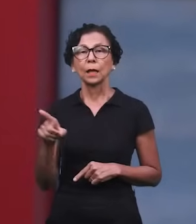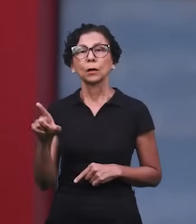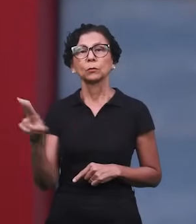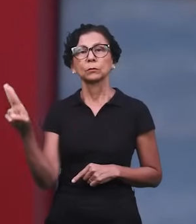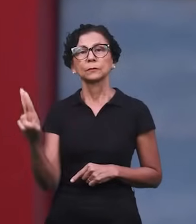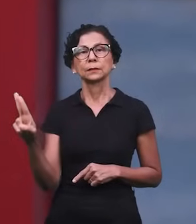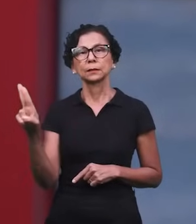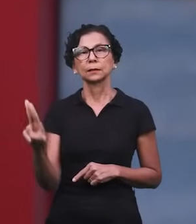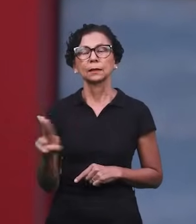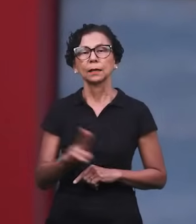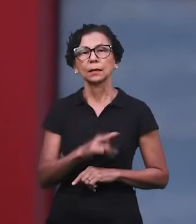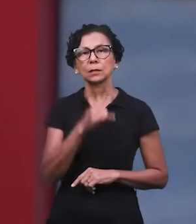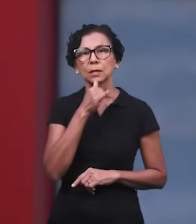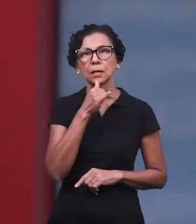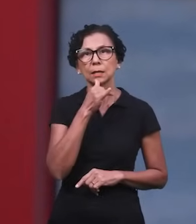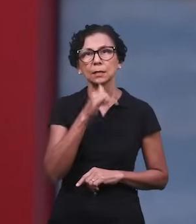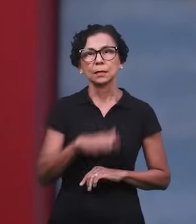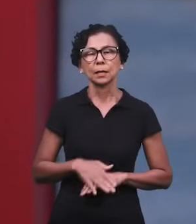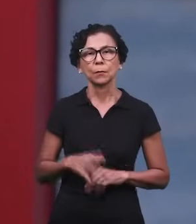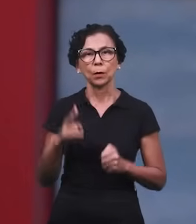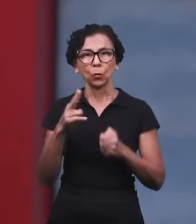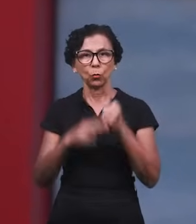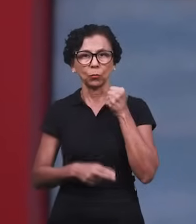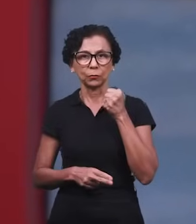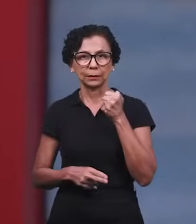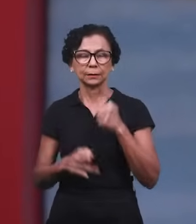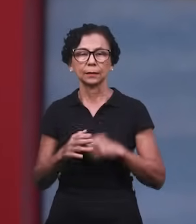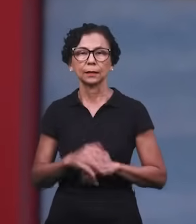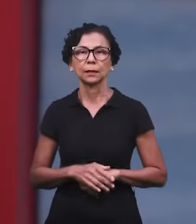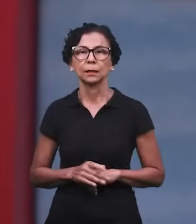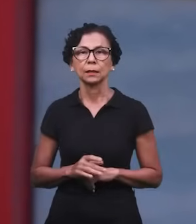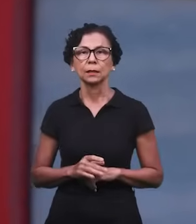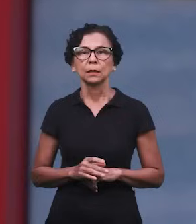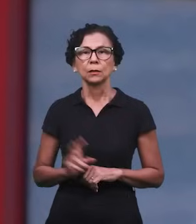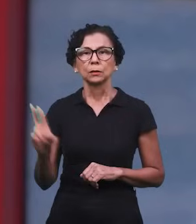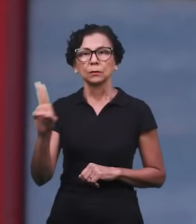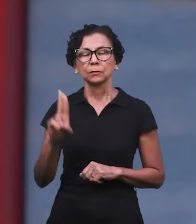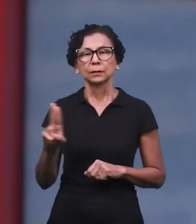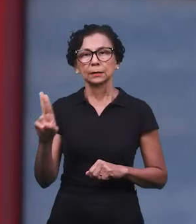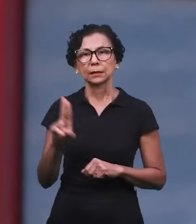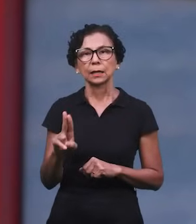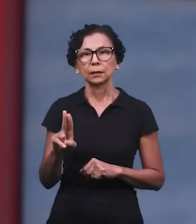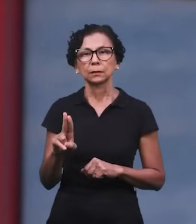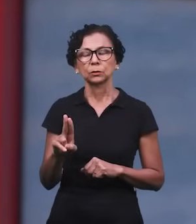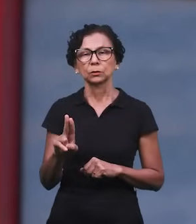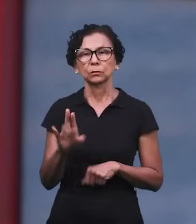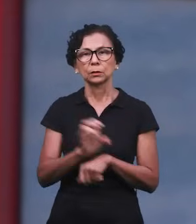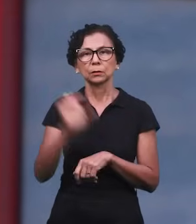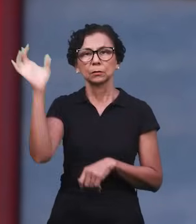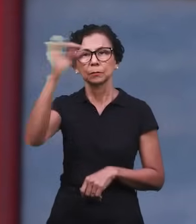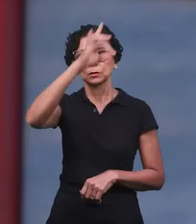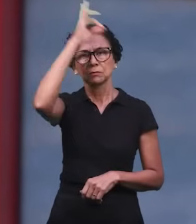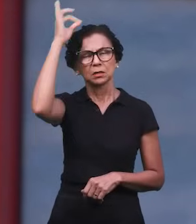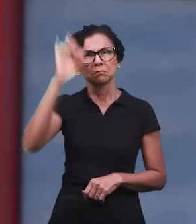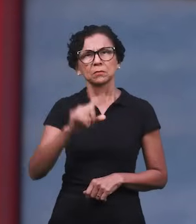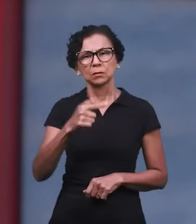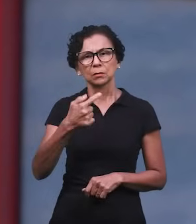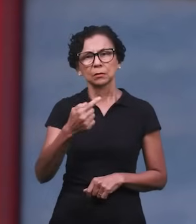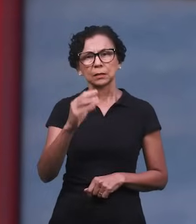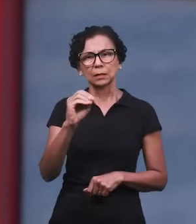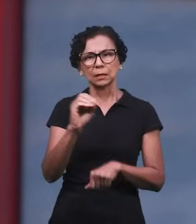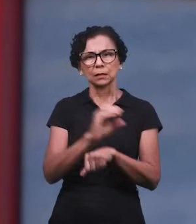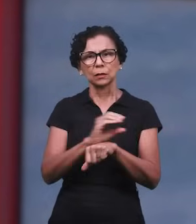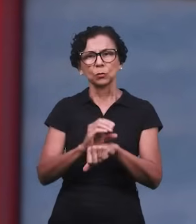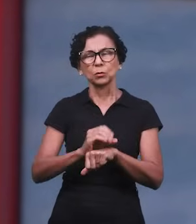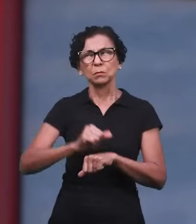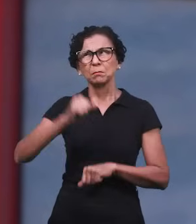70 cursos. Então é dada uma certa liberdade ao estudante de fazer o